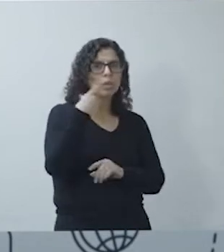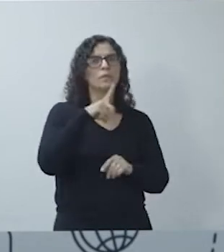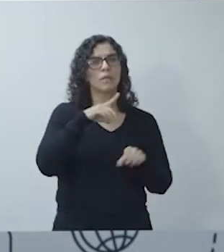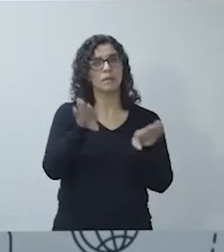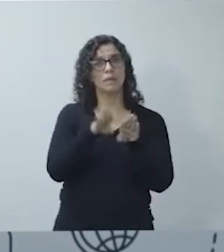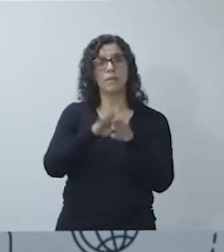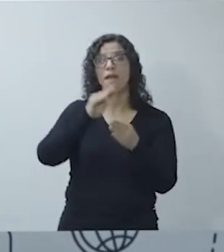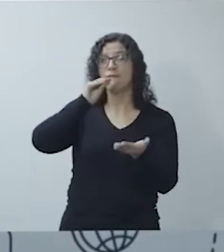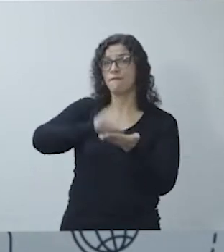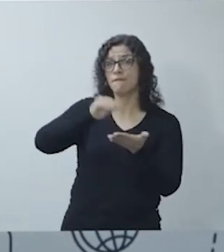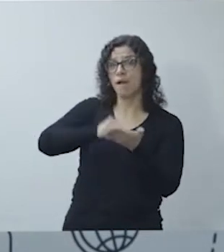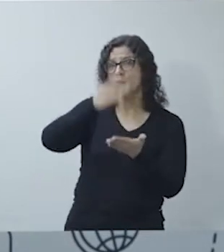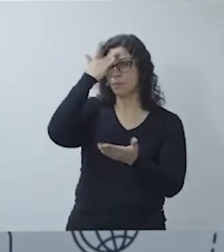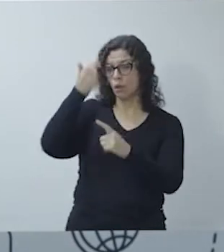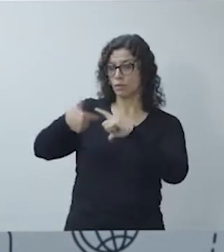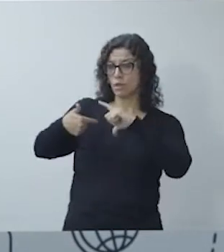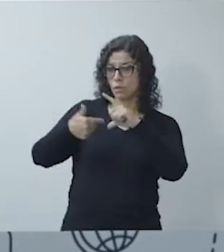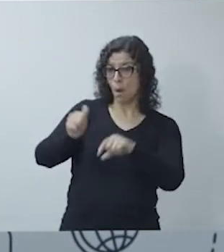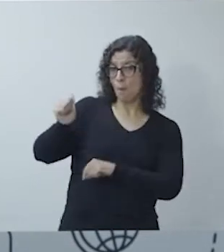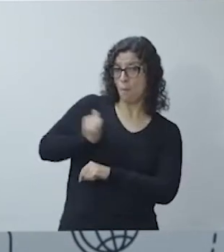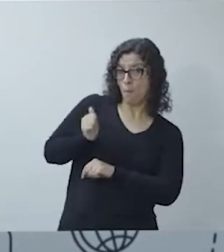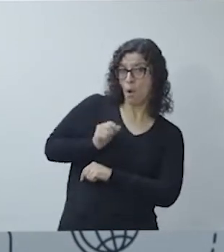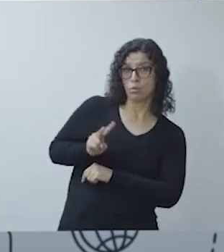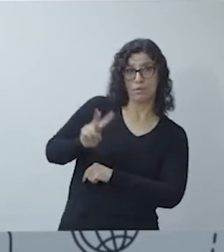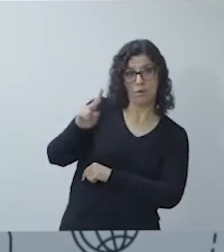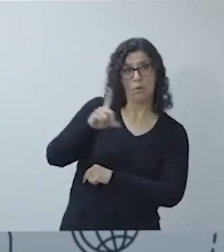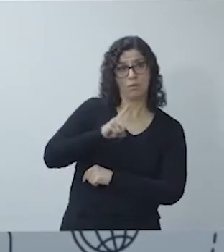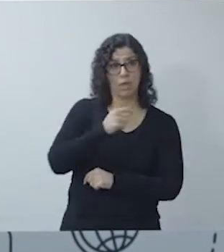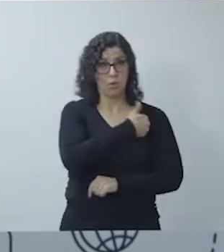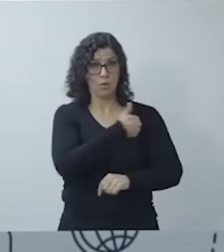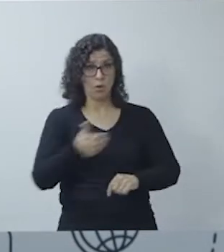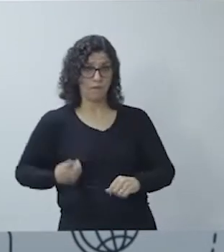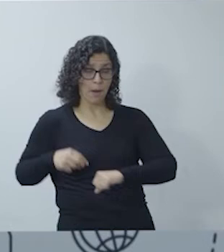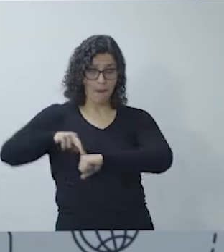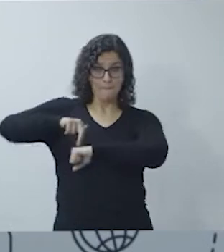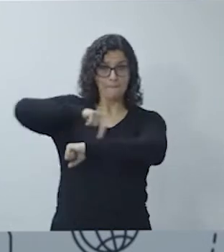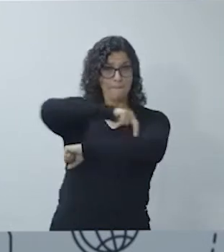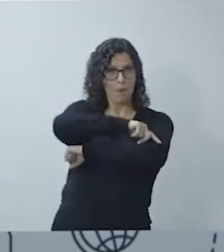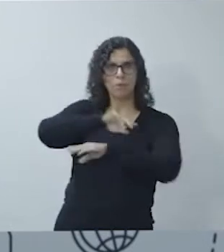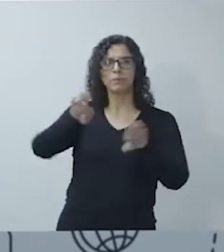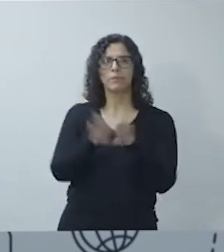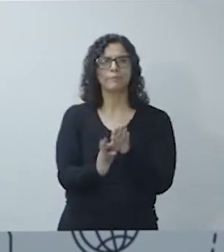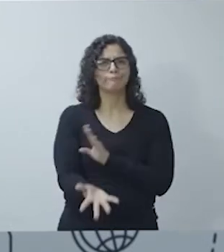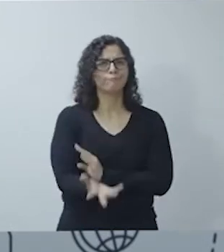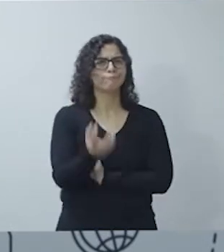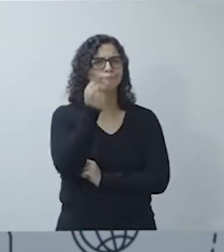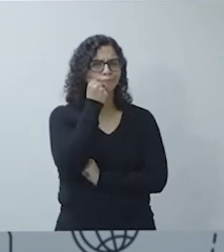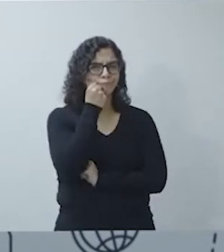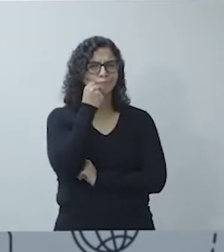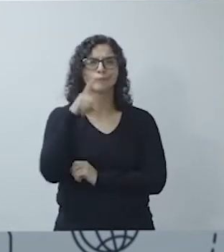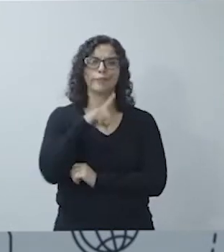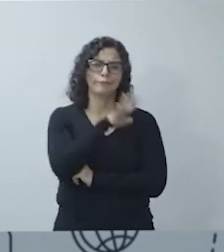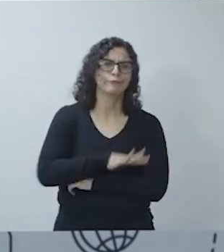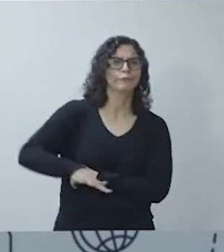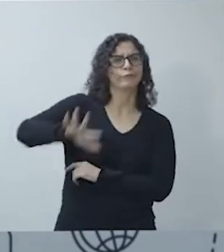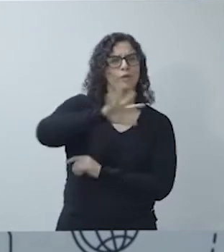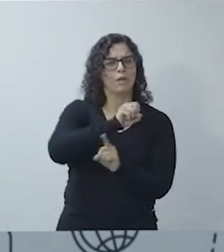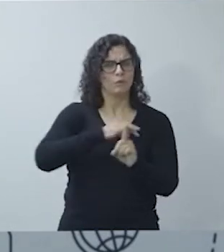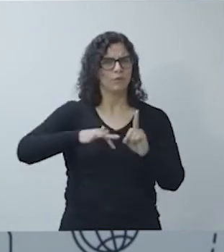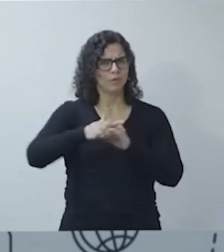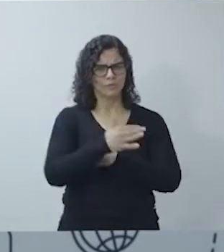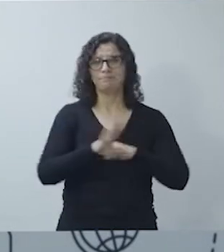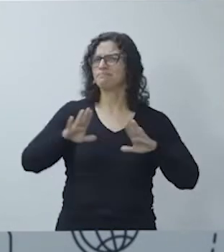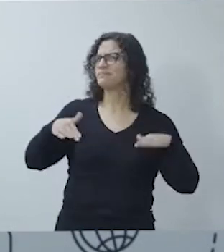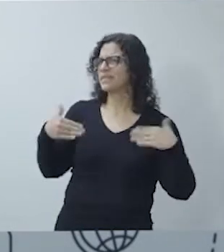de conservadores, a bolsa, o governo, a moda e um aborrecimento integral.